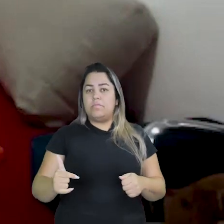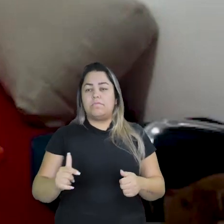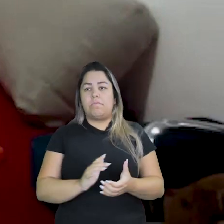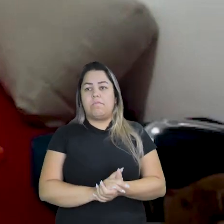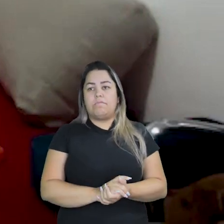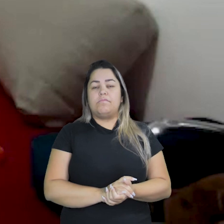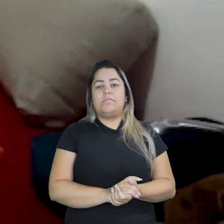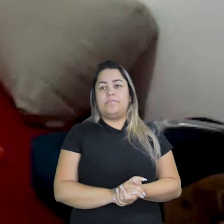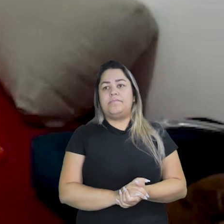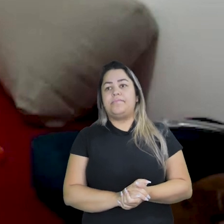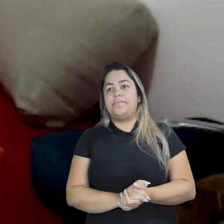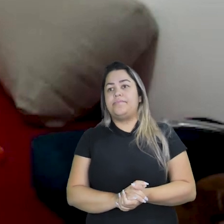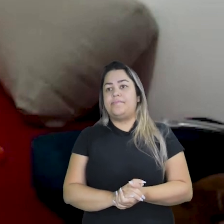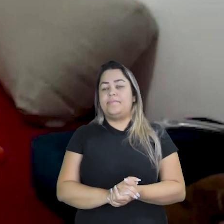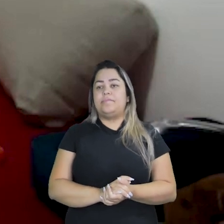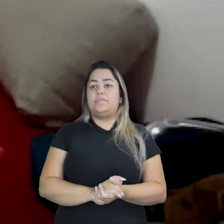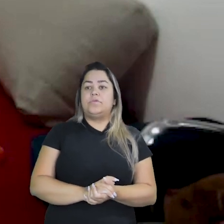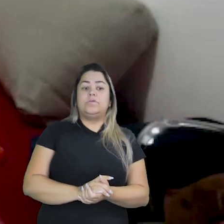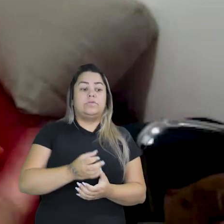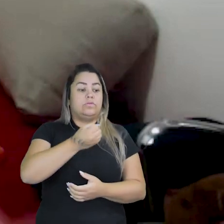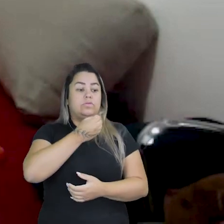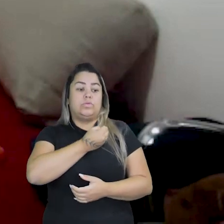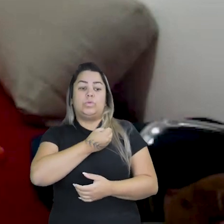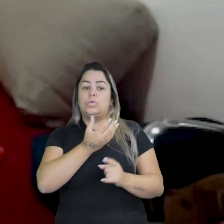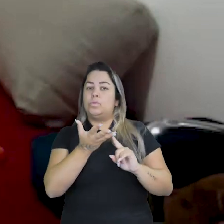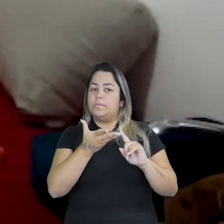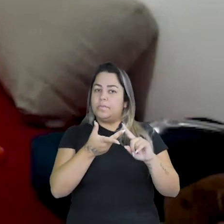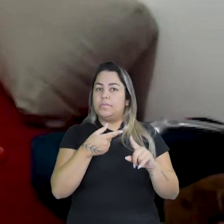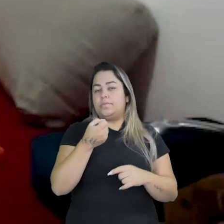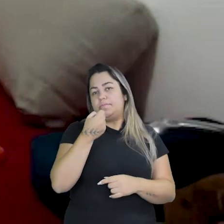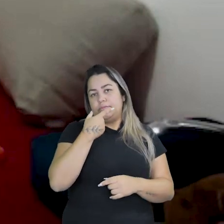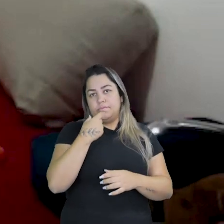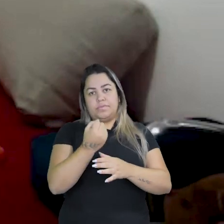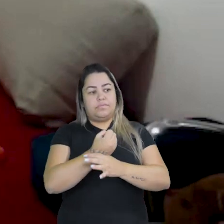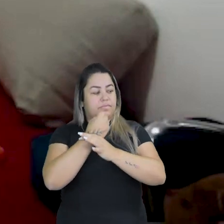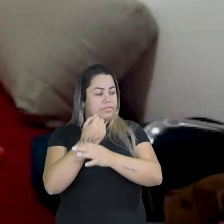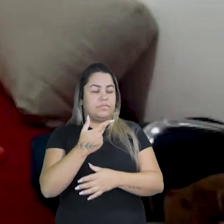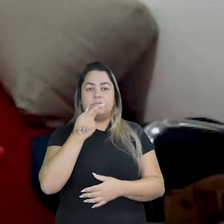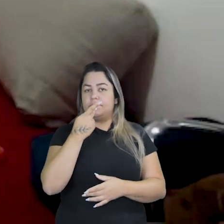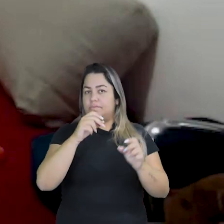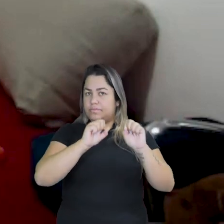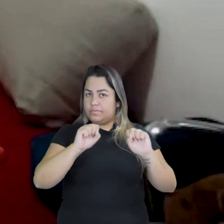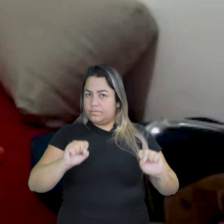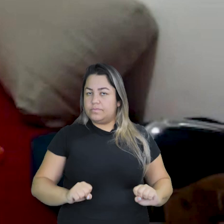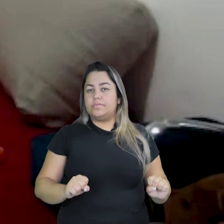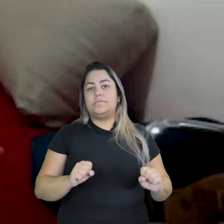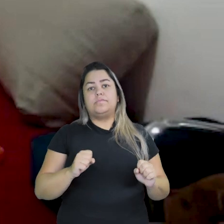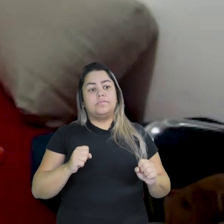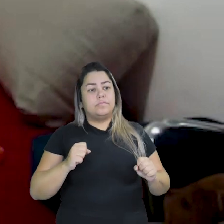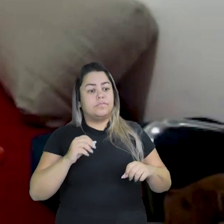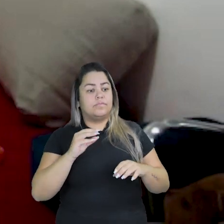isenção, com isenção, né, na verdade, a isenção de inúmeros medicamentos. Então, é seguro dizer que o novo sistema